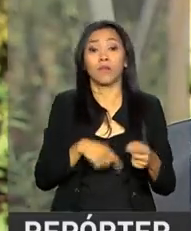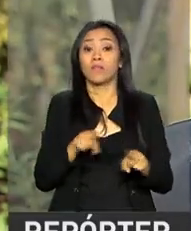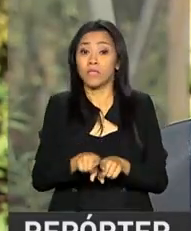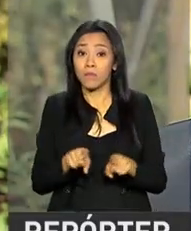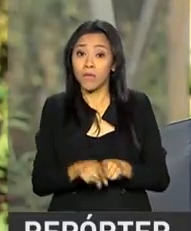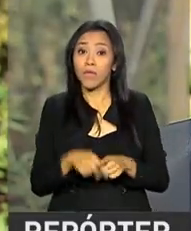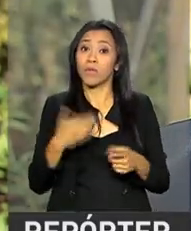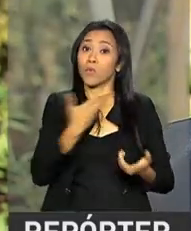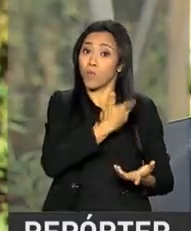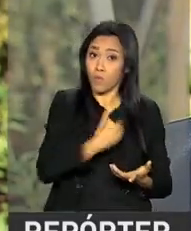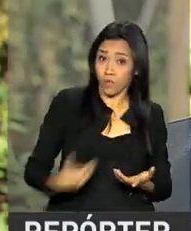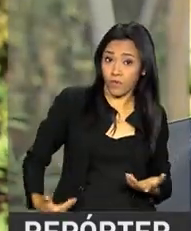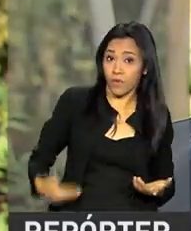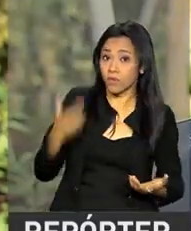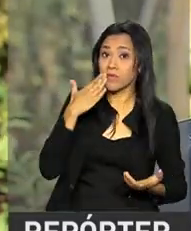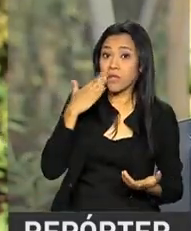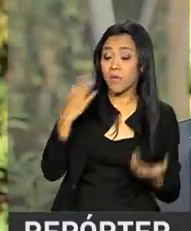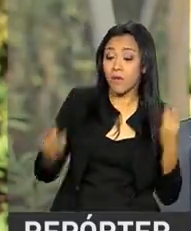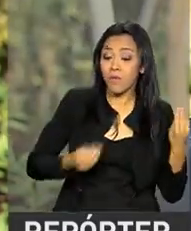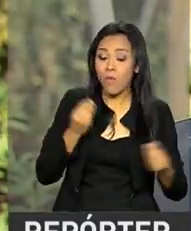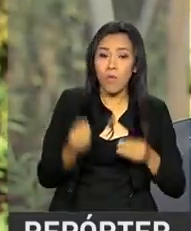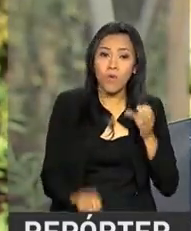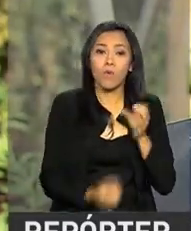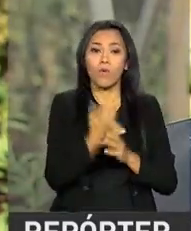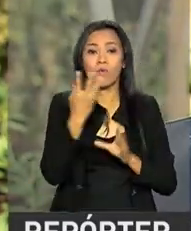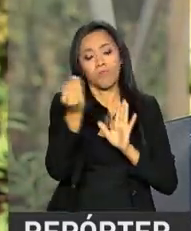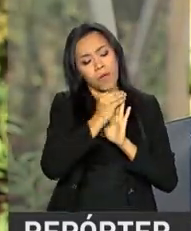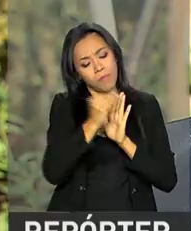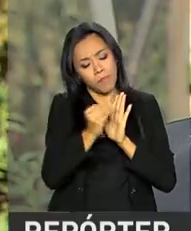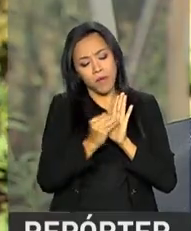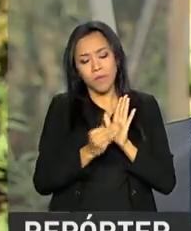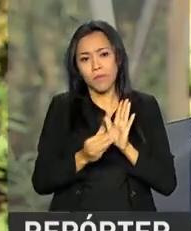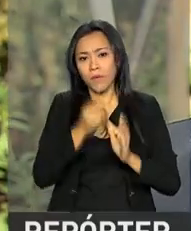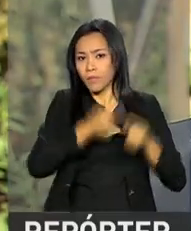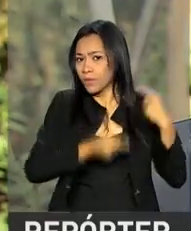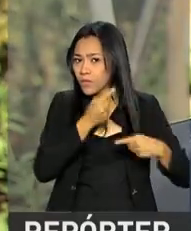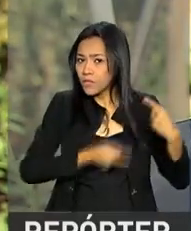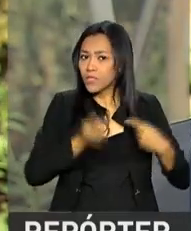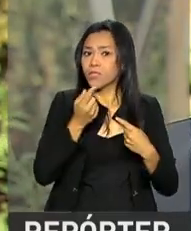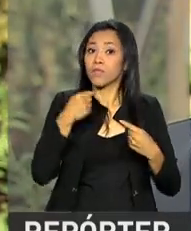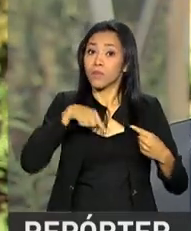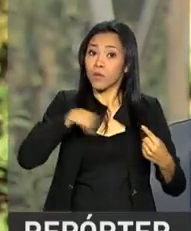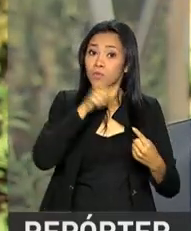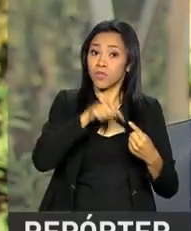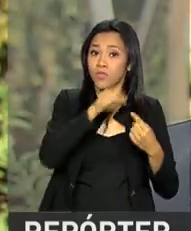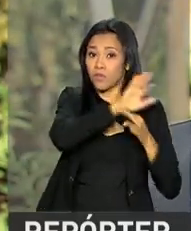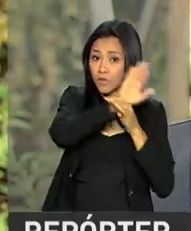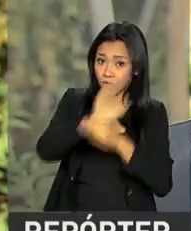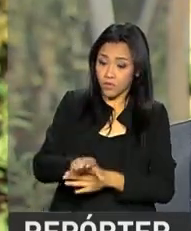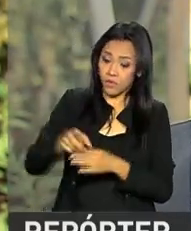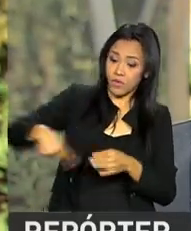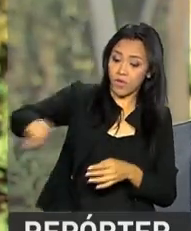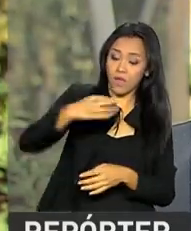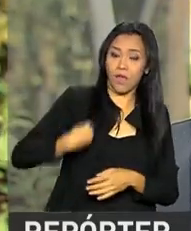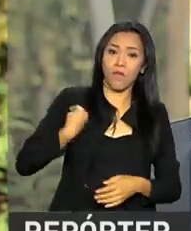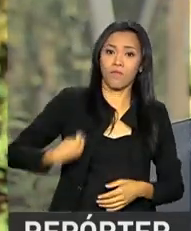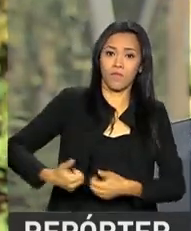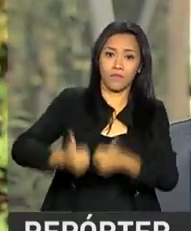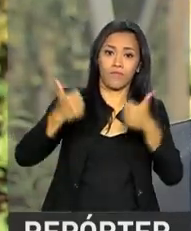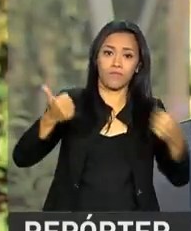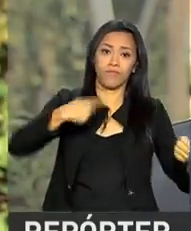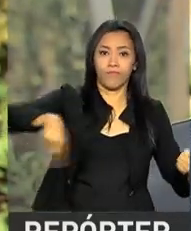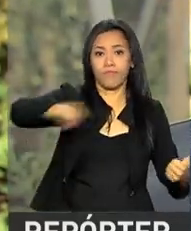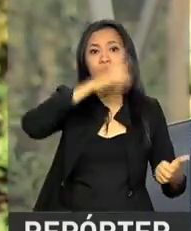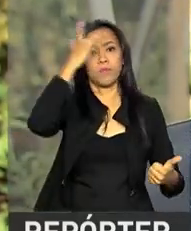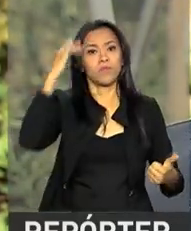governantes poderão estabelecer políticas públicas para que haja melhoria das condições de vida no campo e